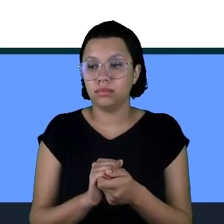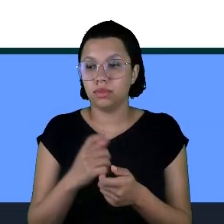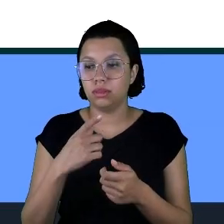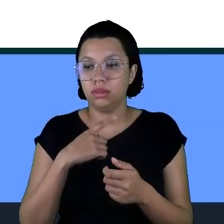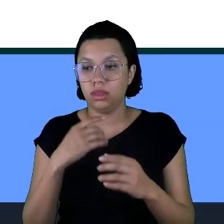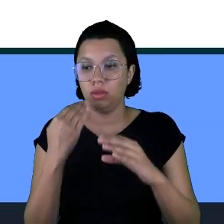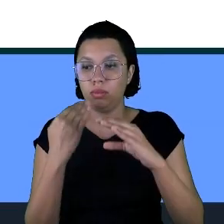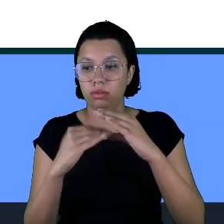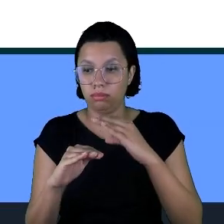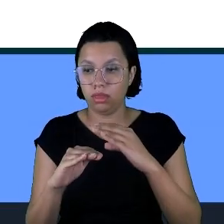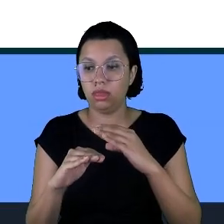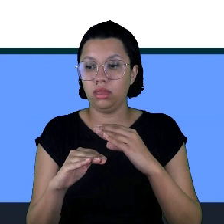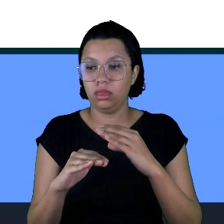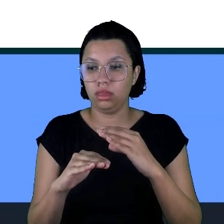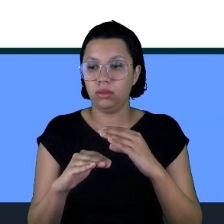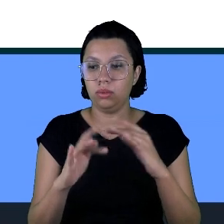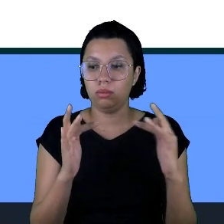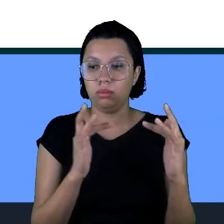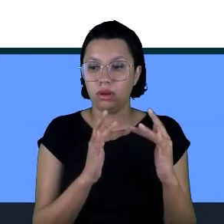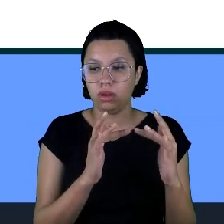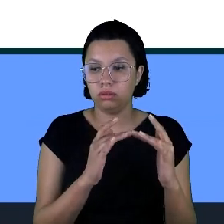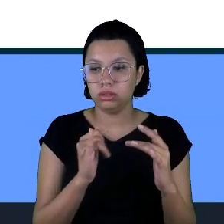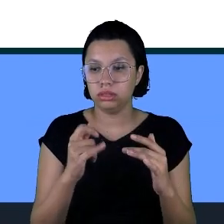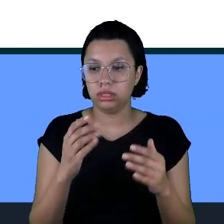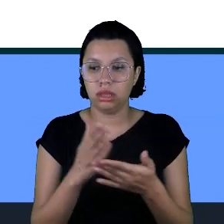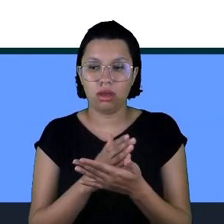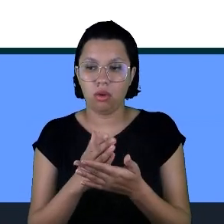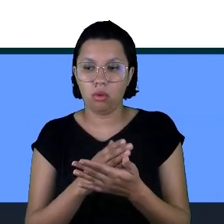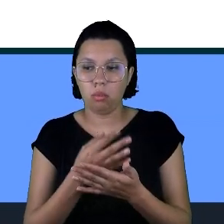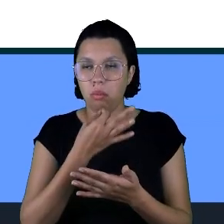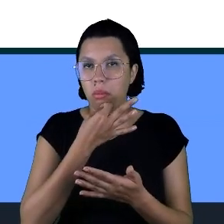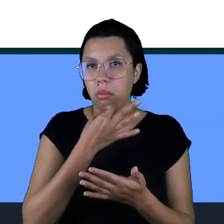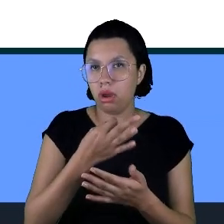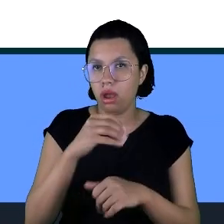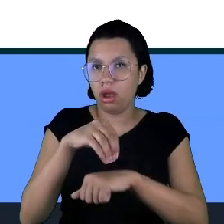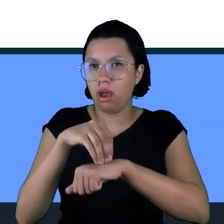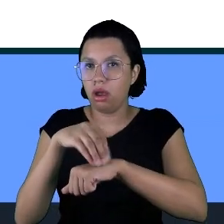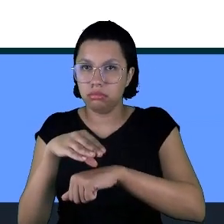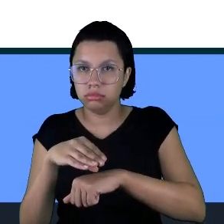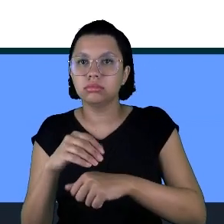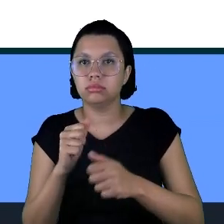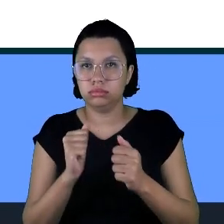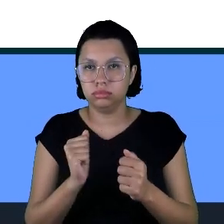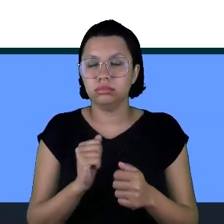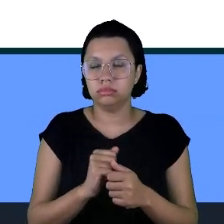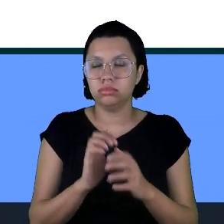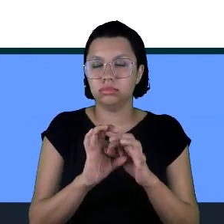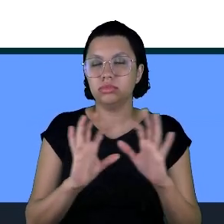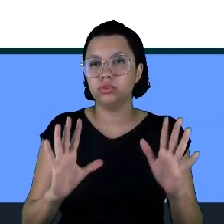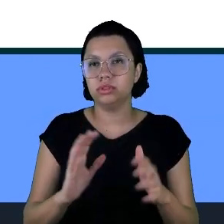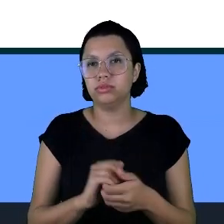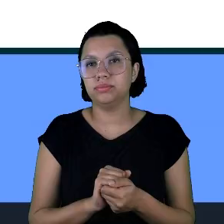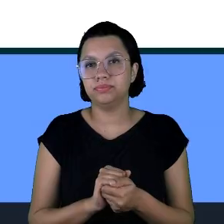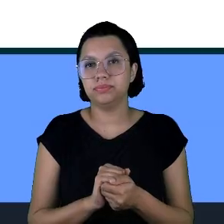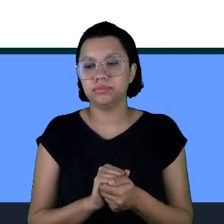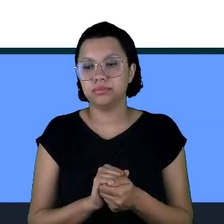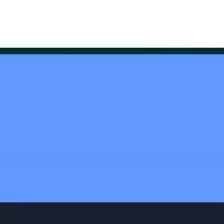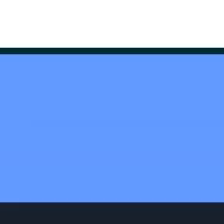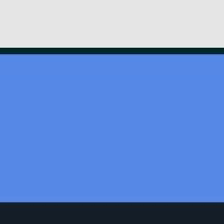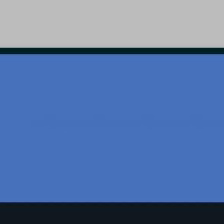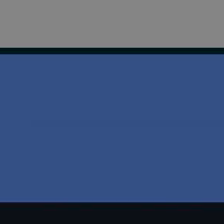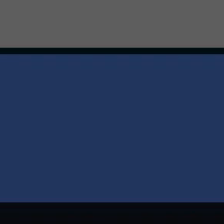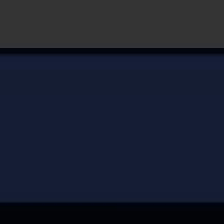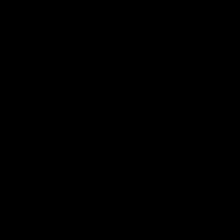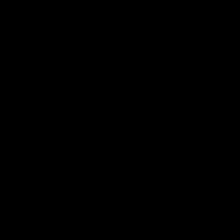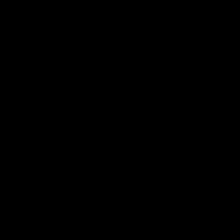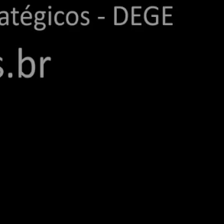E aqui Tela tem preta, um logo e-mail para TRF3, contato. Assessoria de Desenvolvimento Integrado e Gestão Estratégica, ADEG, Divisão de Estatística e Gerenciamento